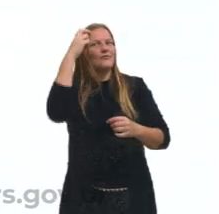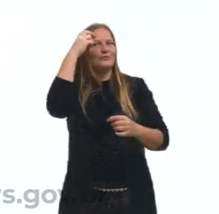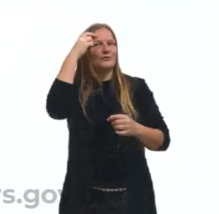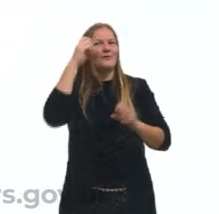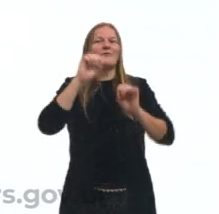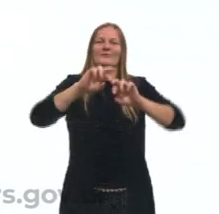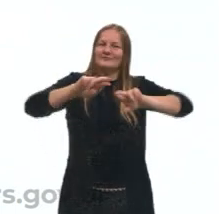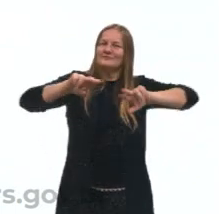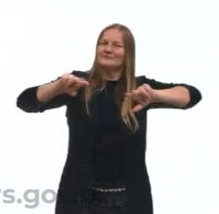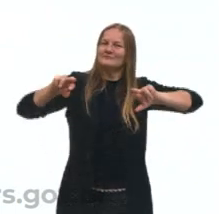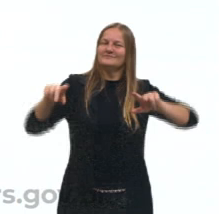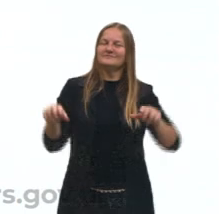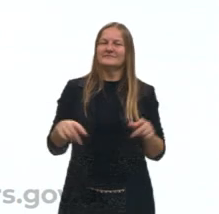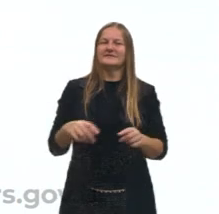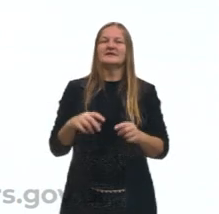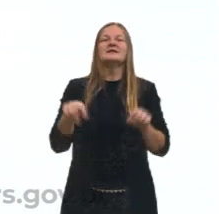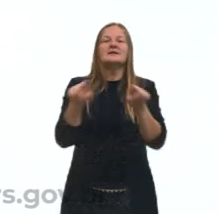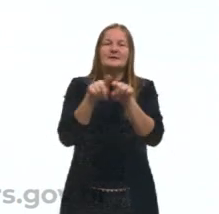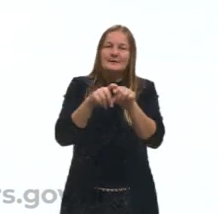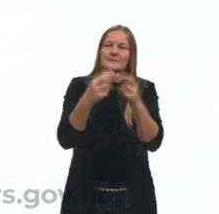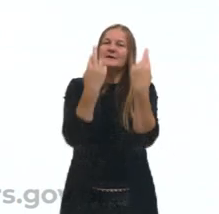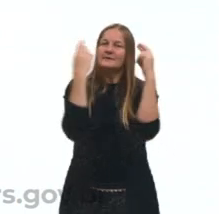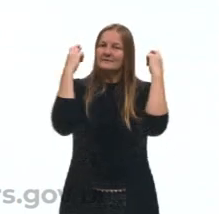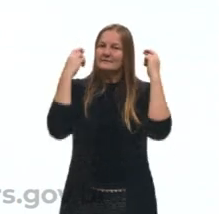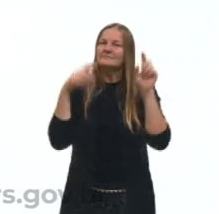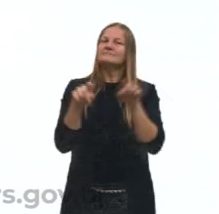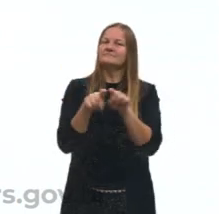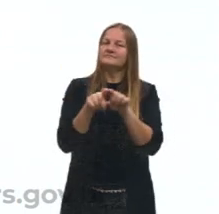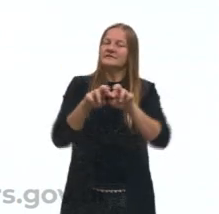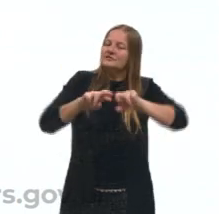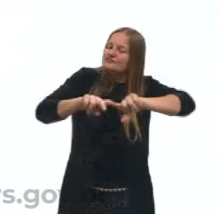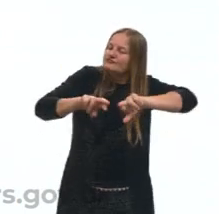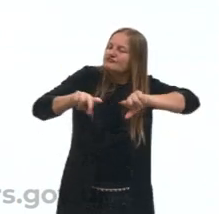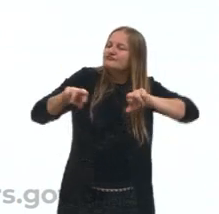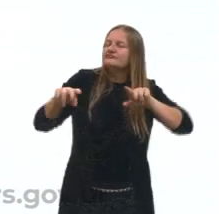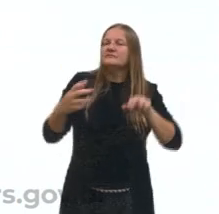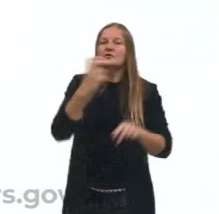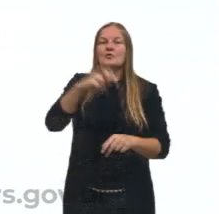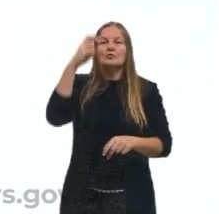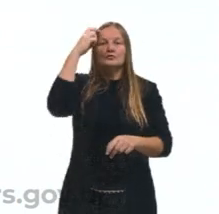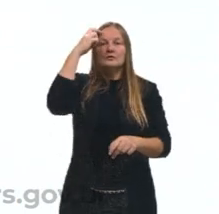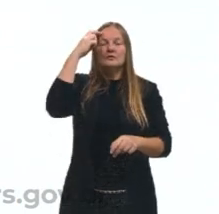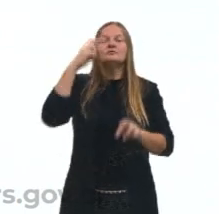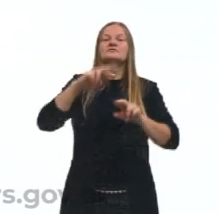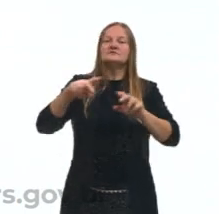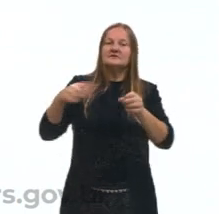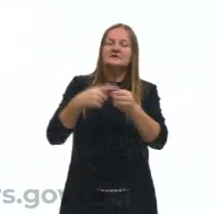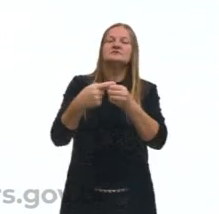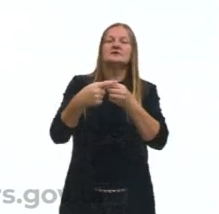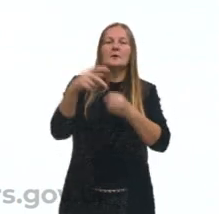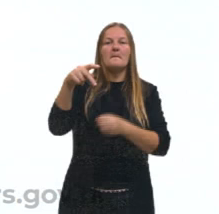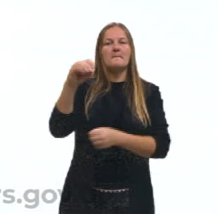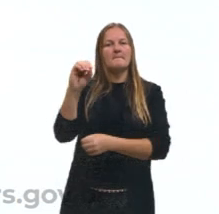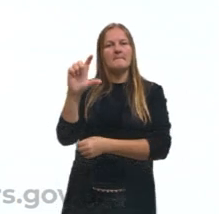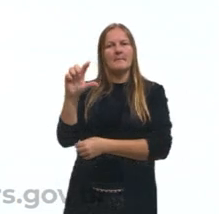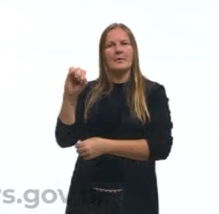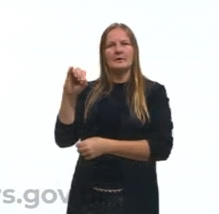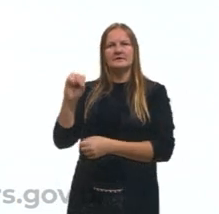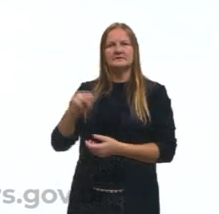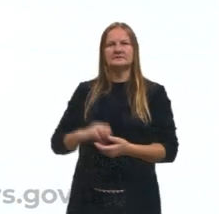sentido então tipo existe uma unidade grega na cultura mas existe uma diversidade cultural das diferentes Police